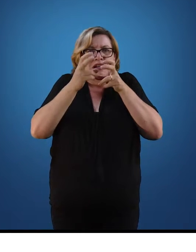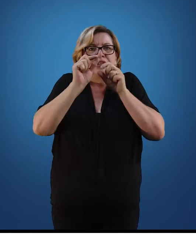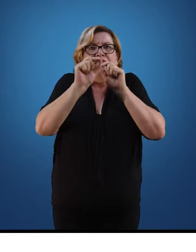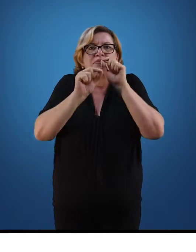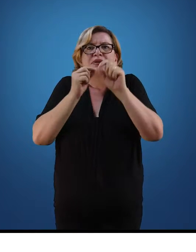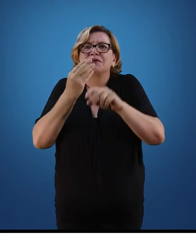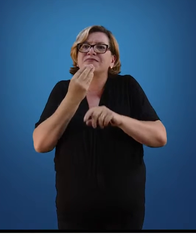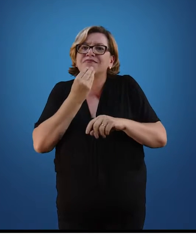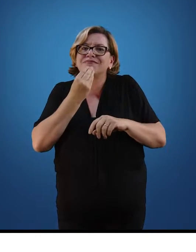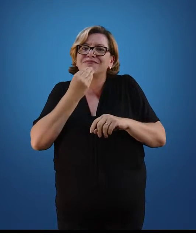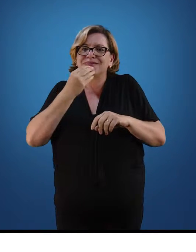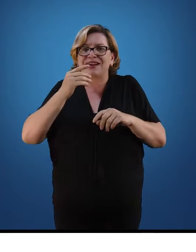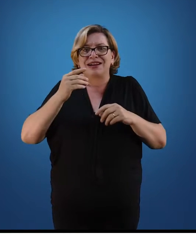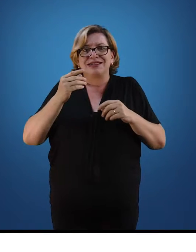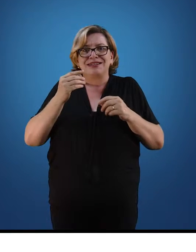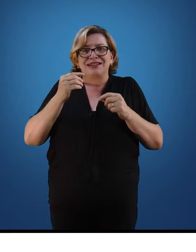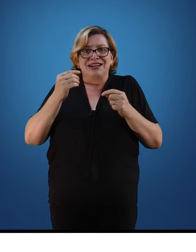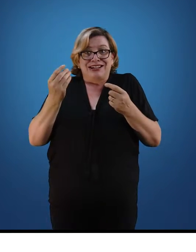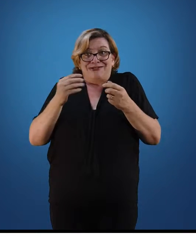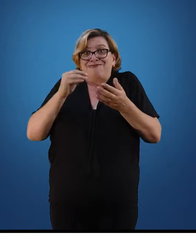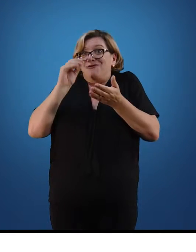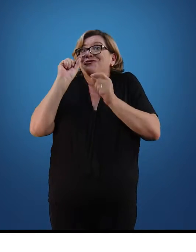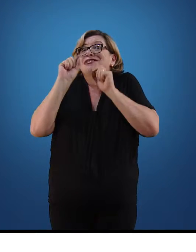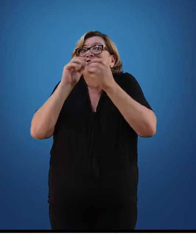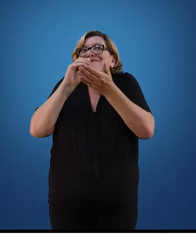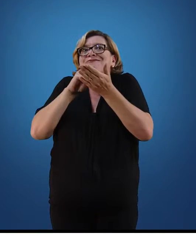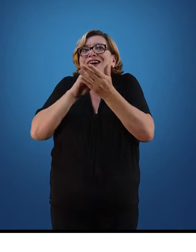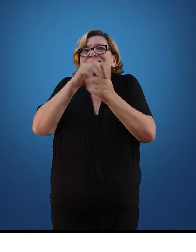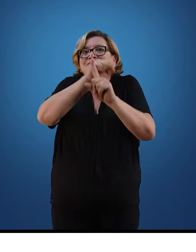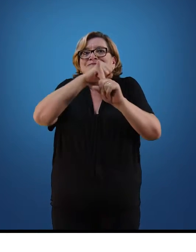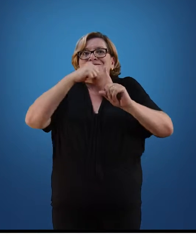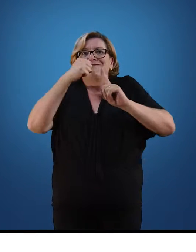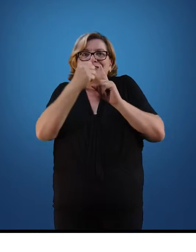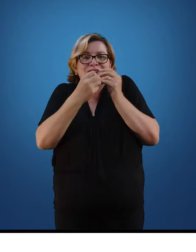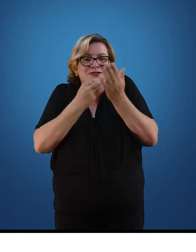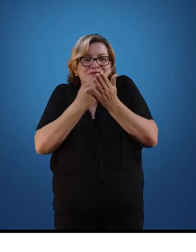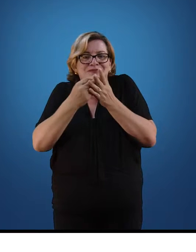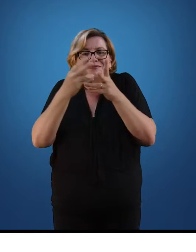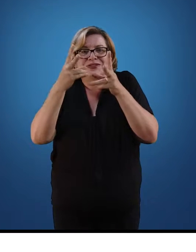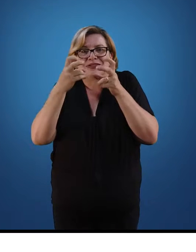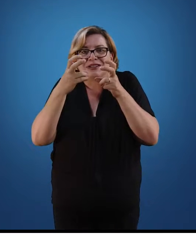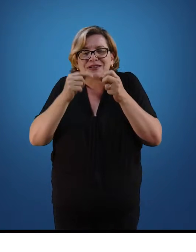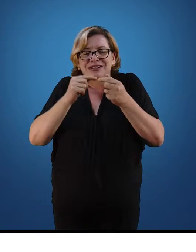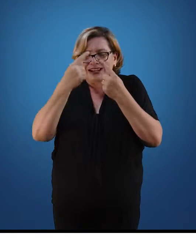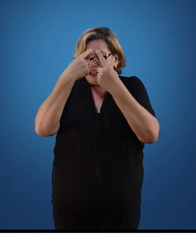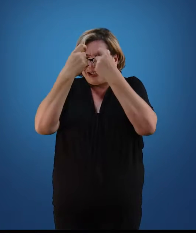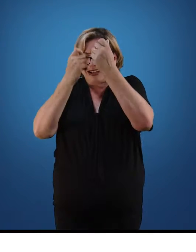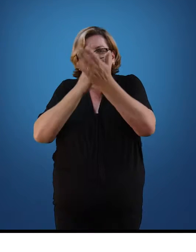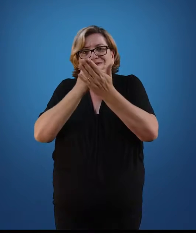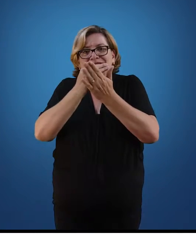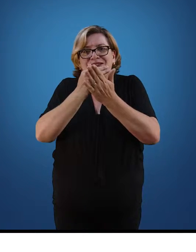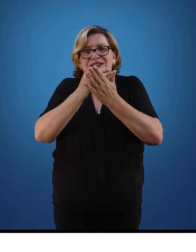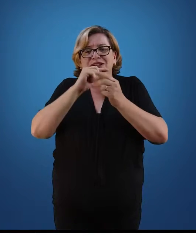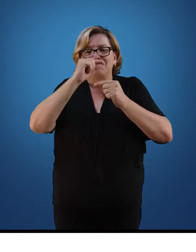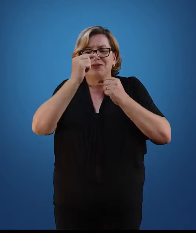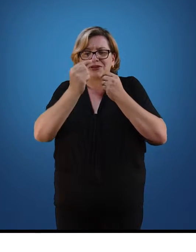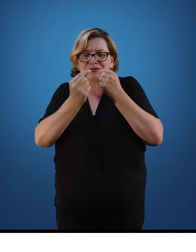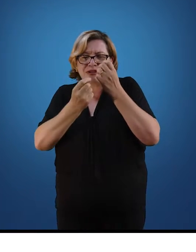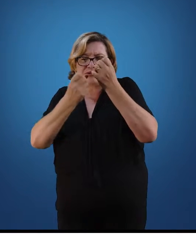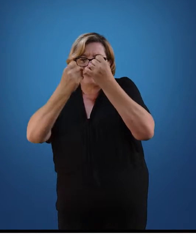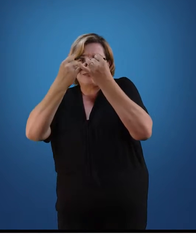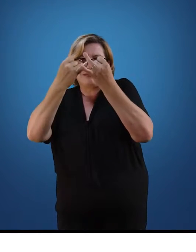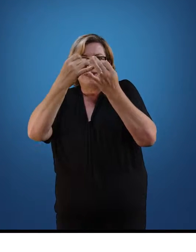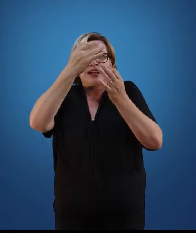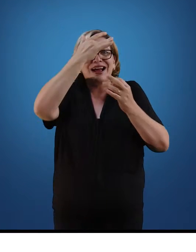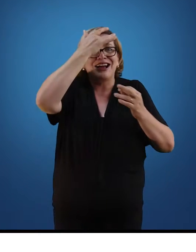algumas oportunidades que eu já comentei que não estão atendidas no mercado e vou ter ideias. E essas ideias eu começo a comentar com as